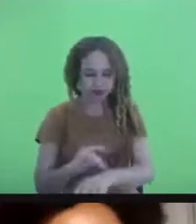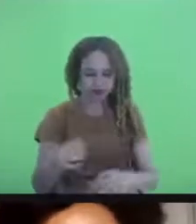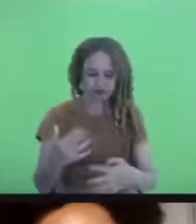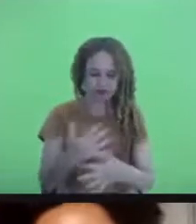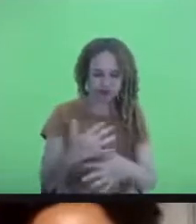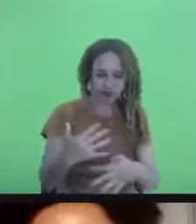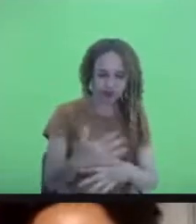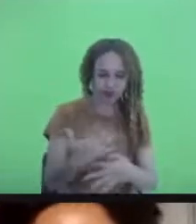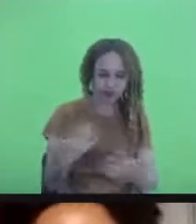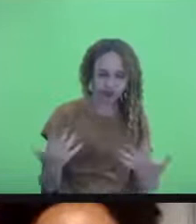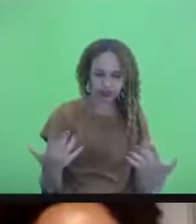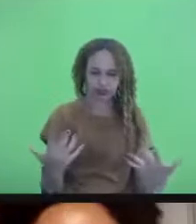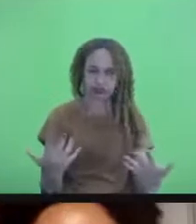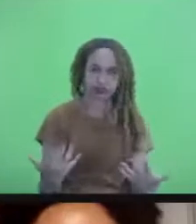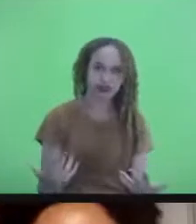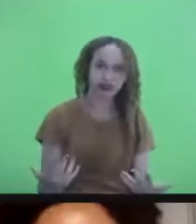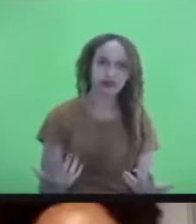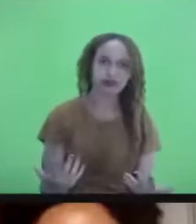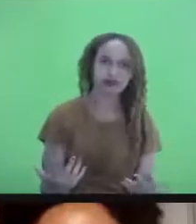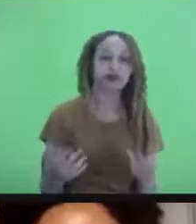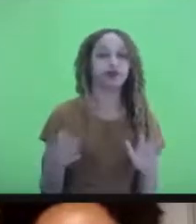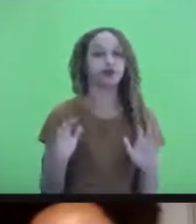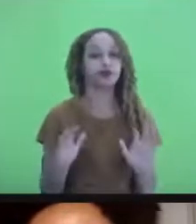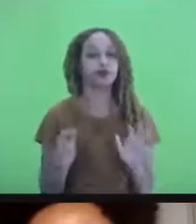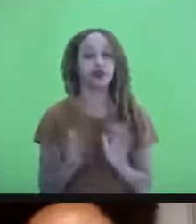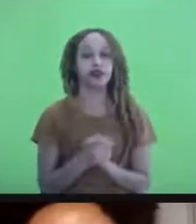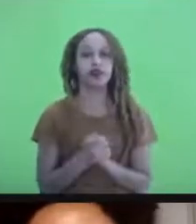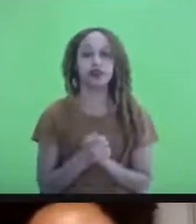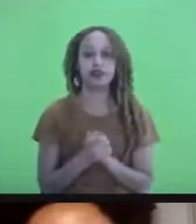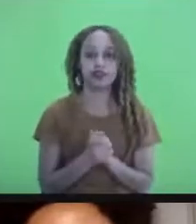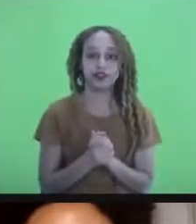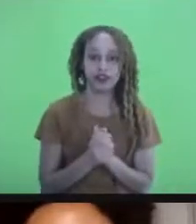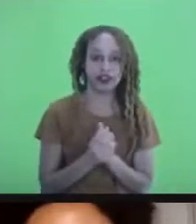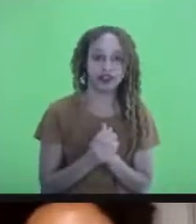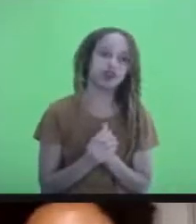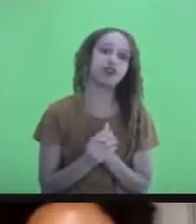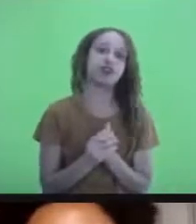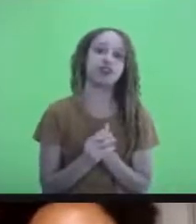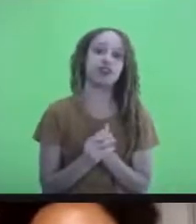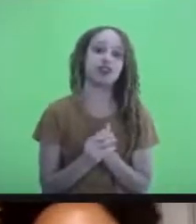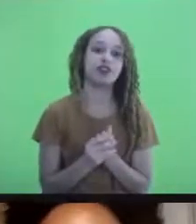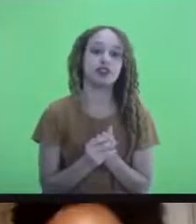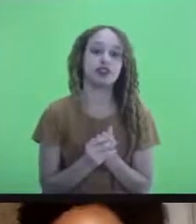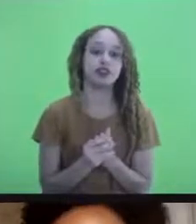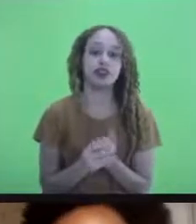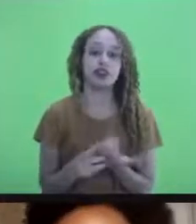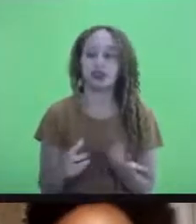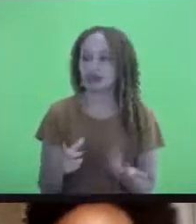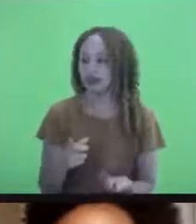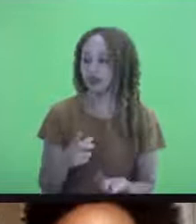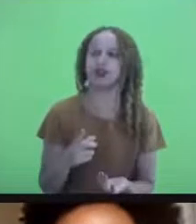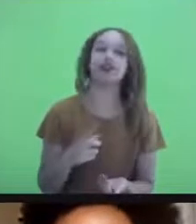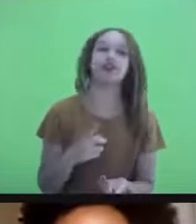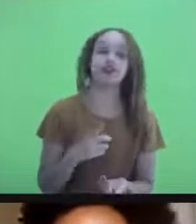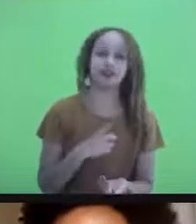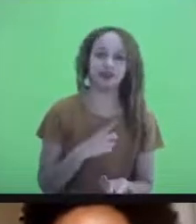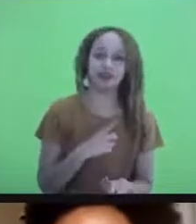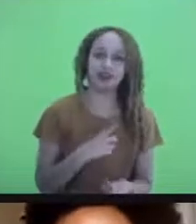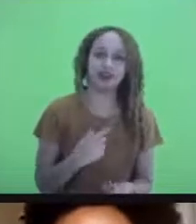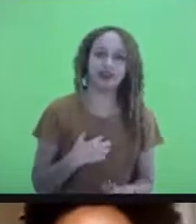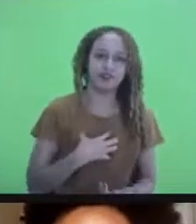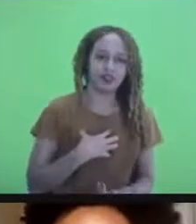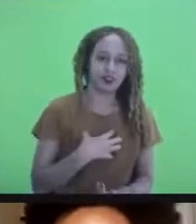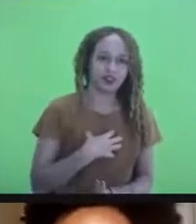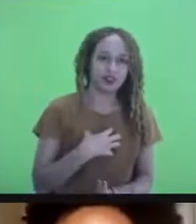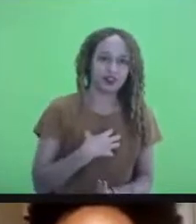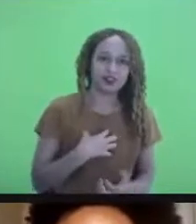antirracista? Olha, vou fazer uma confissão para vocês. Eu tenho estado muito incomodada com